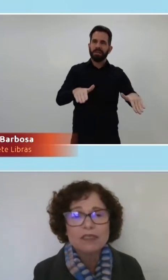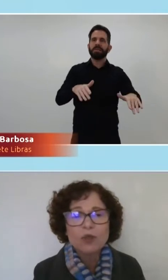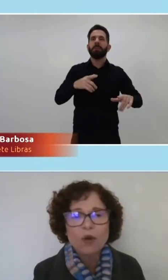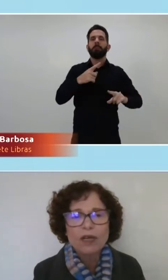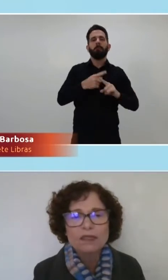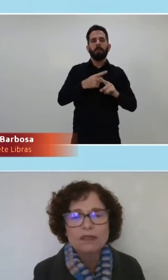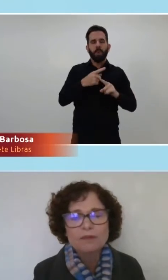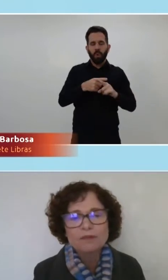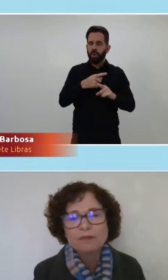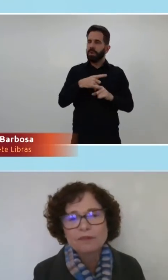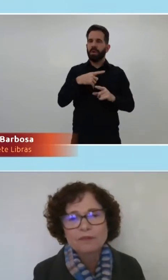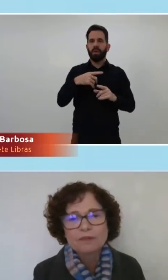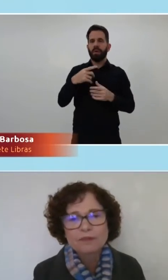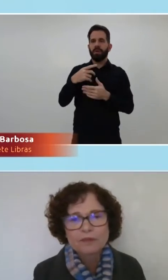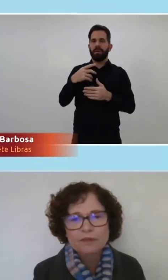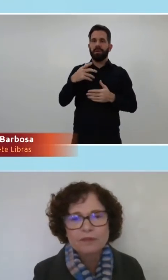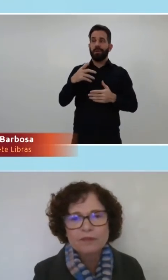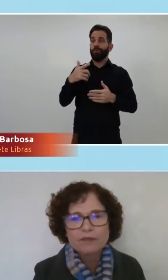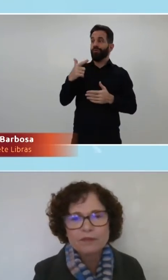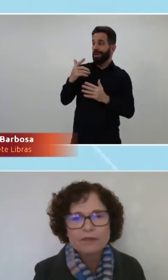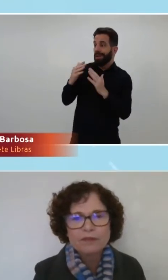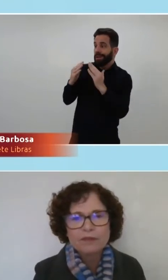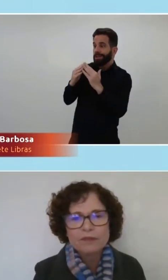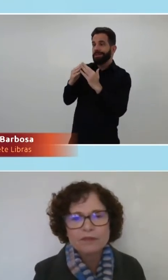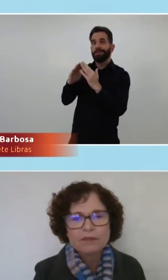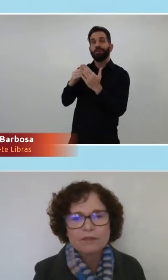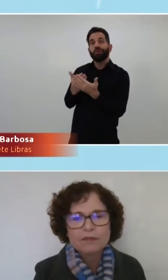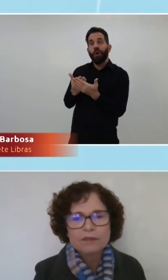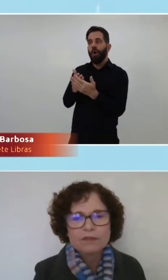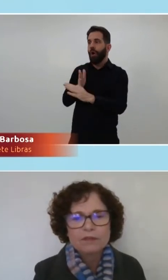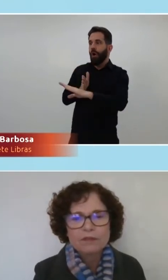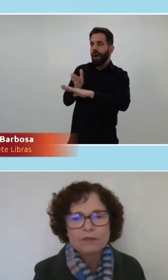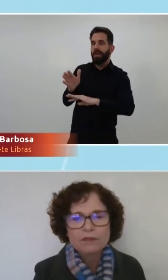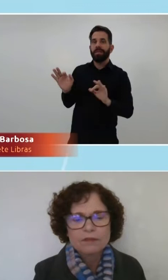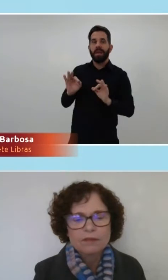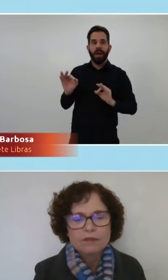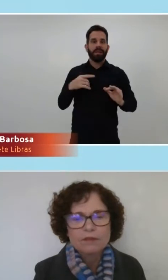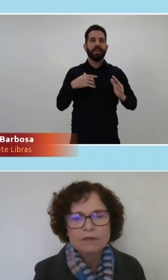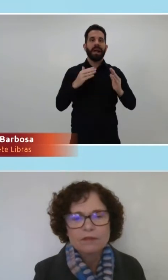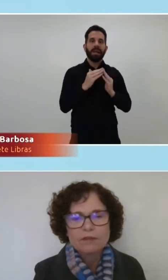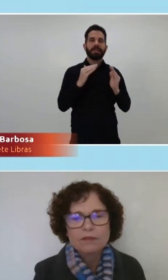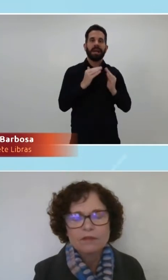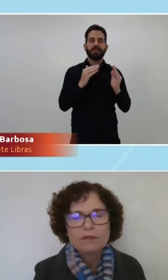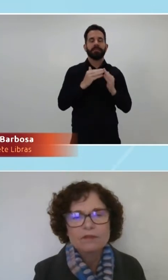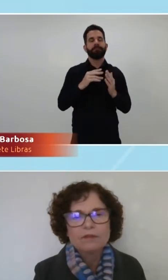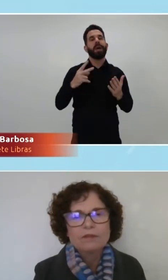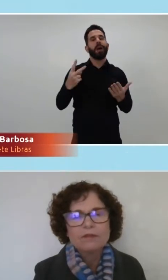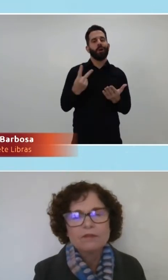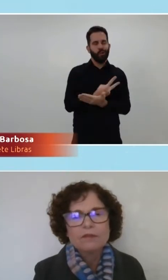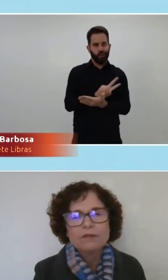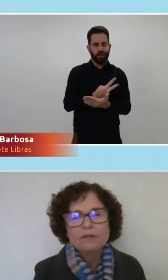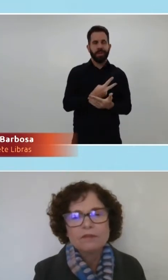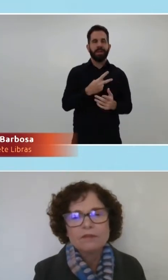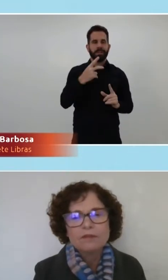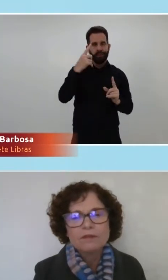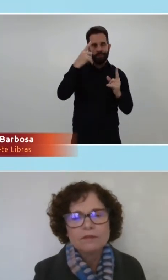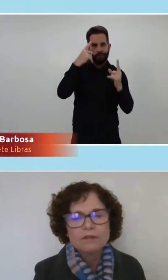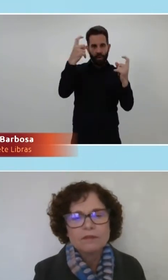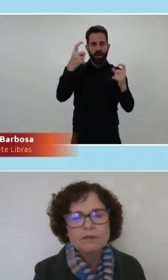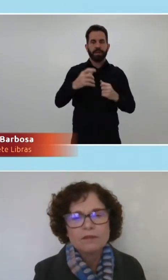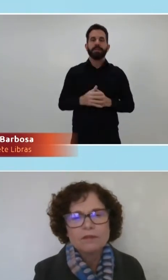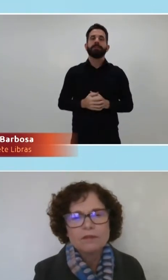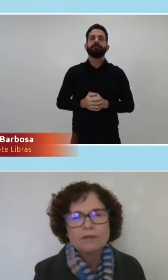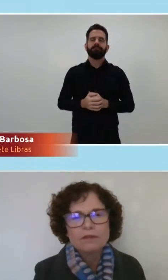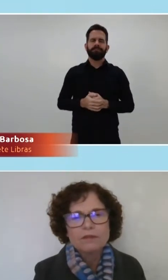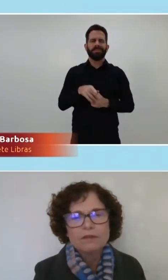das escolas. Bom, vou falar sobre vários pontos que você tocou nessa fala inicial. Márcia, o